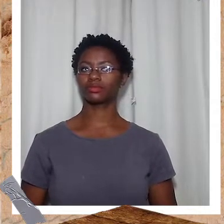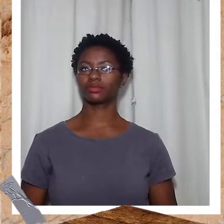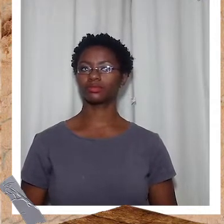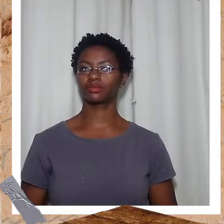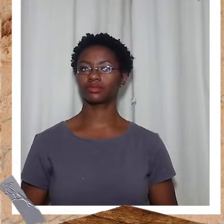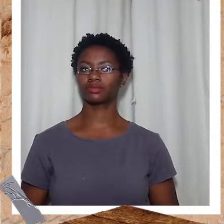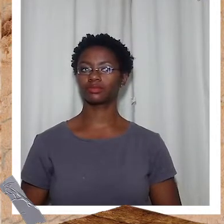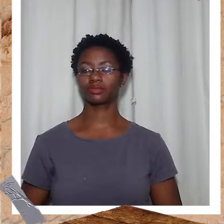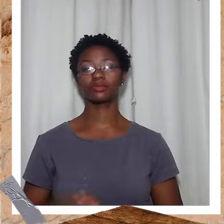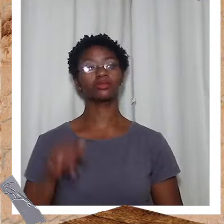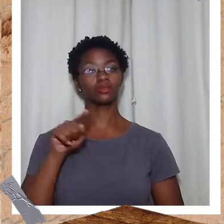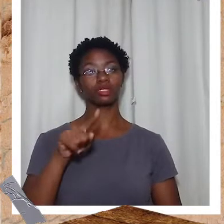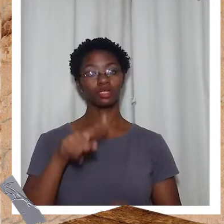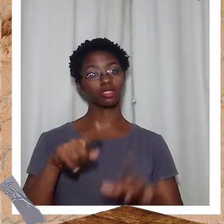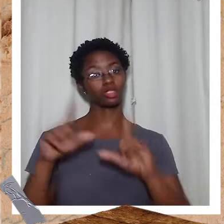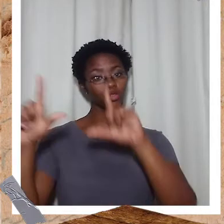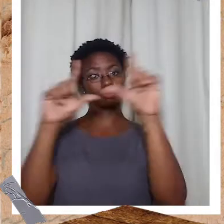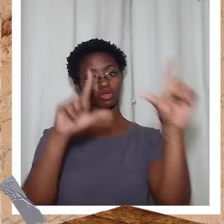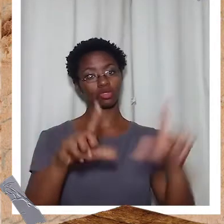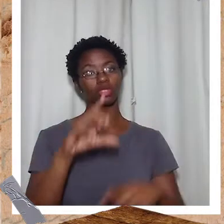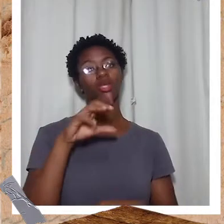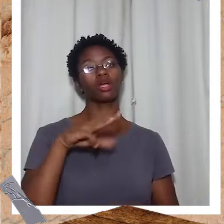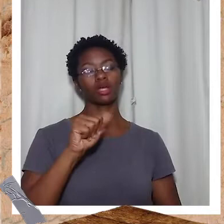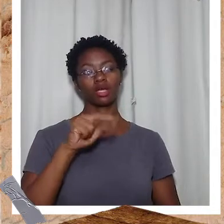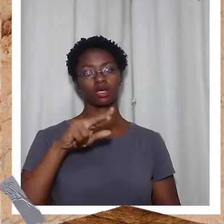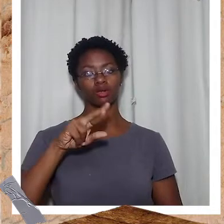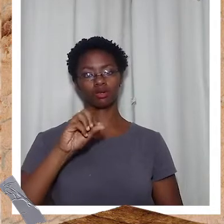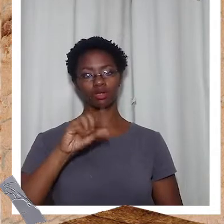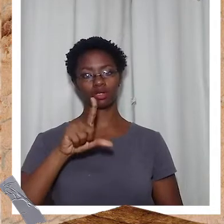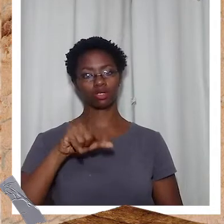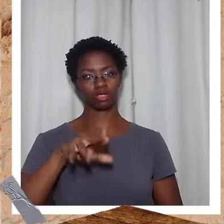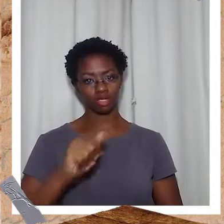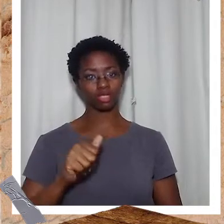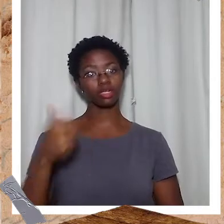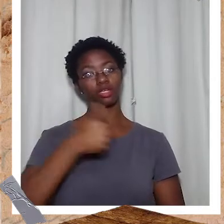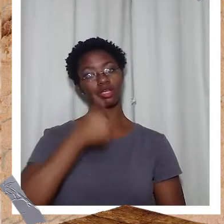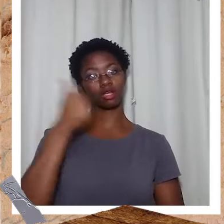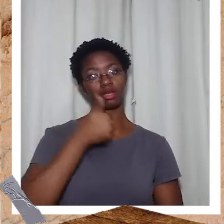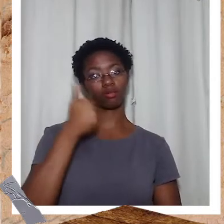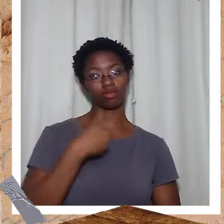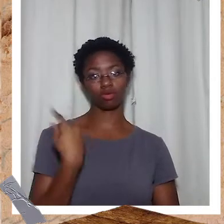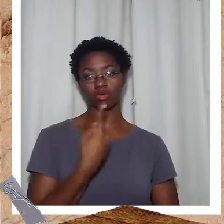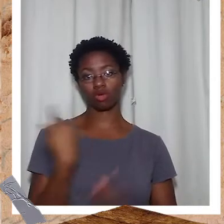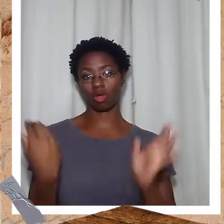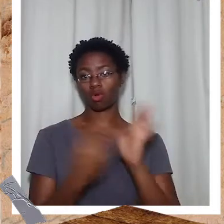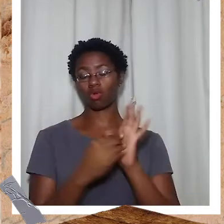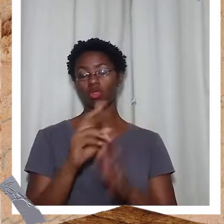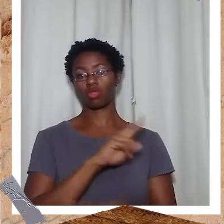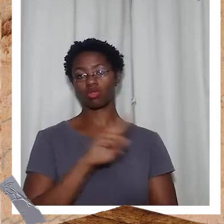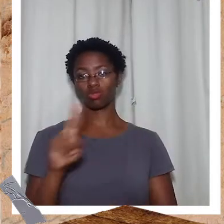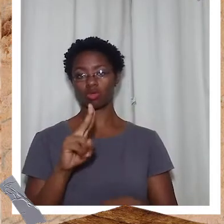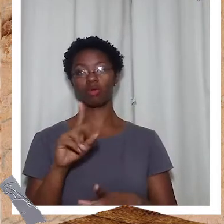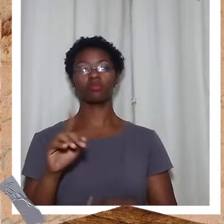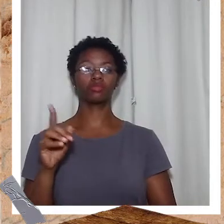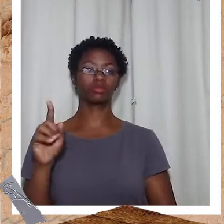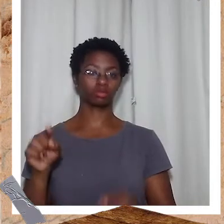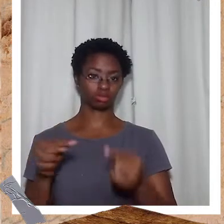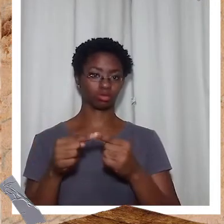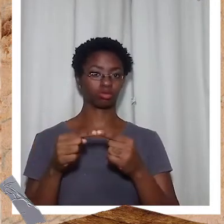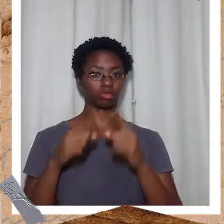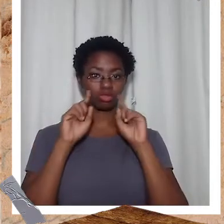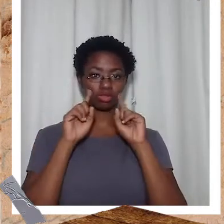da Carolina Maria de Jesus, e a primeira delas nós nomeamos, né, numa reunião